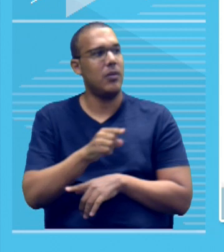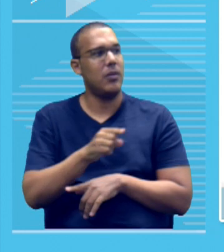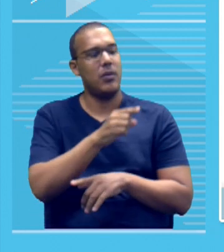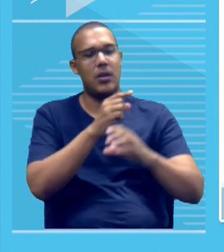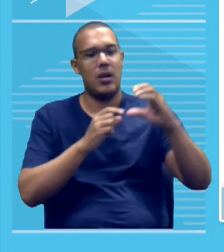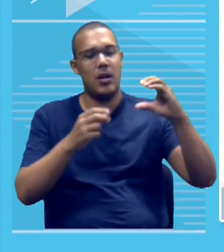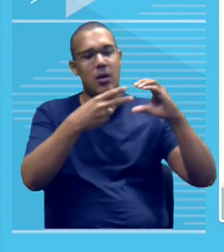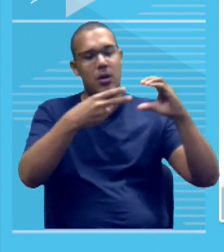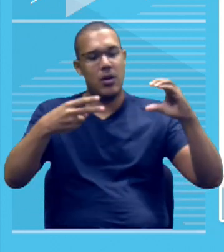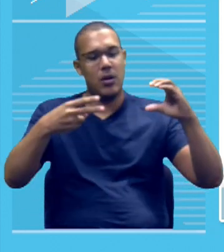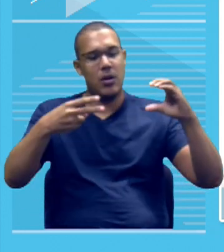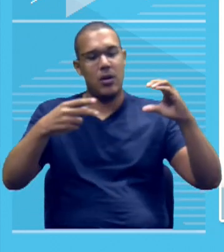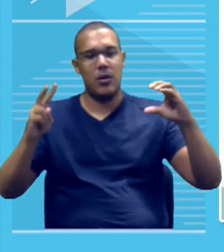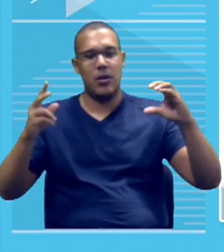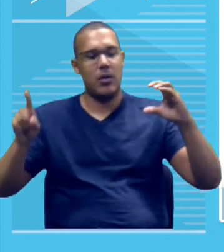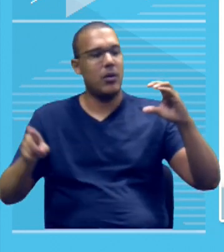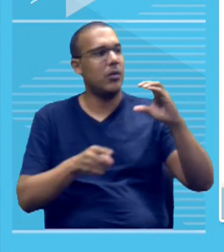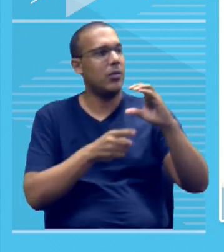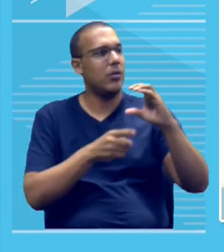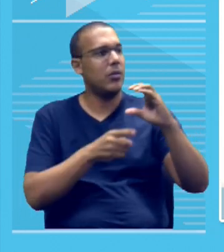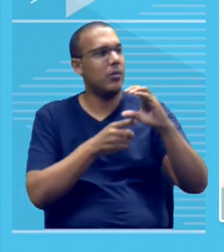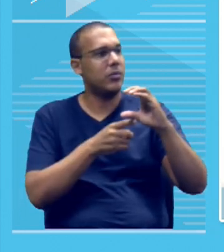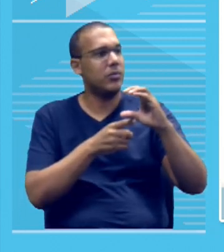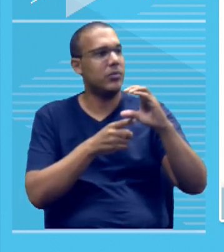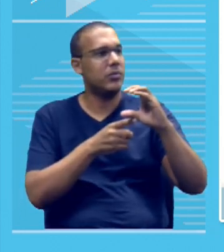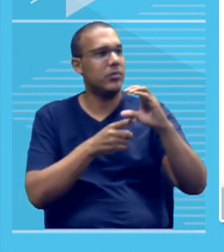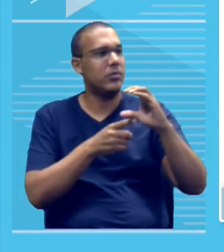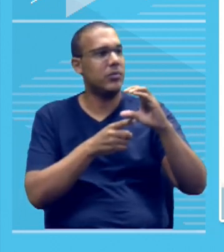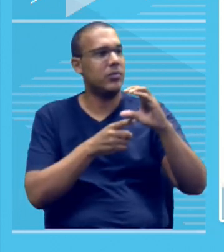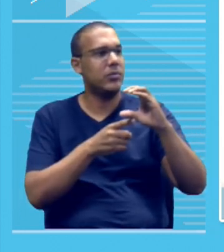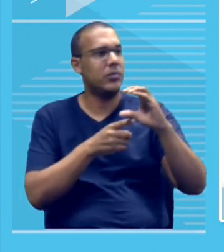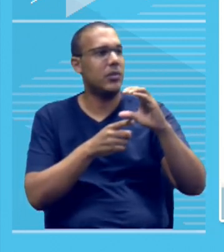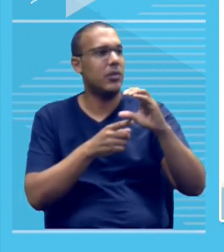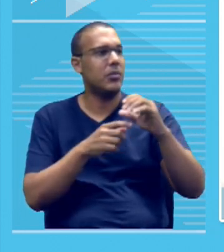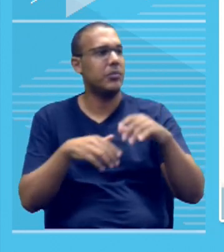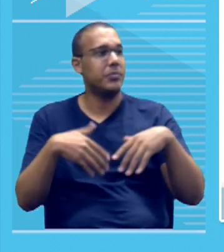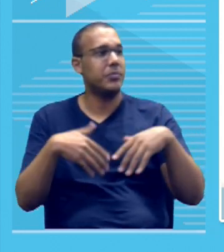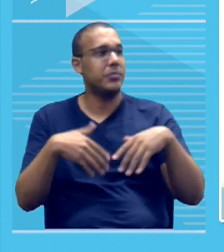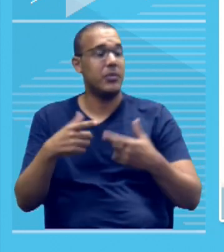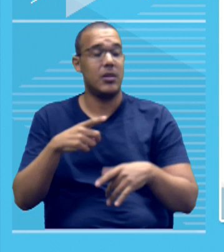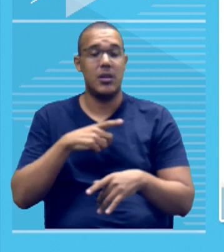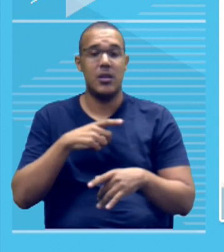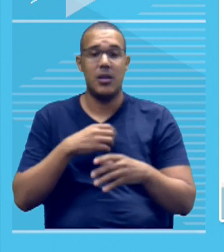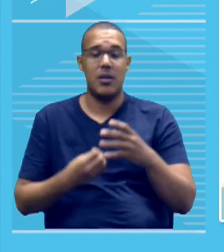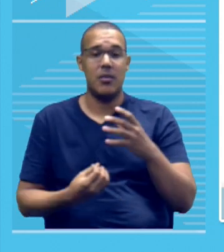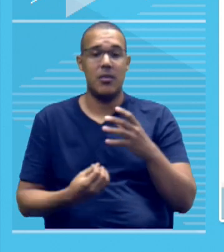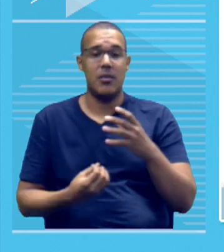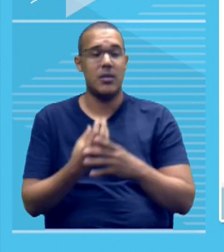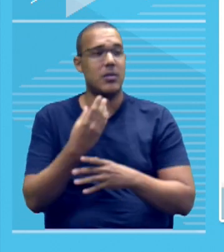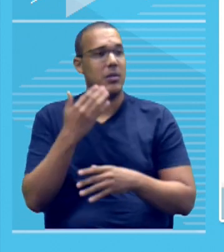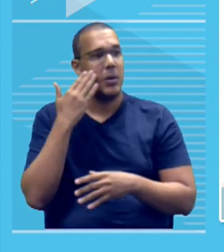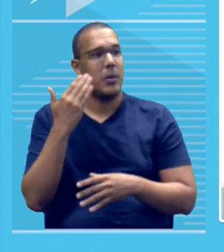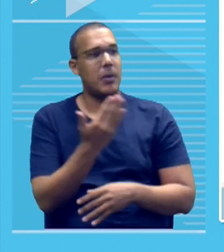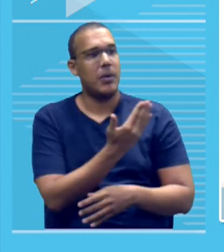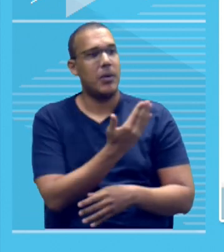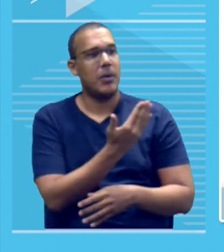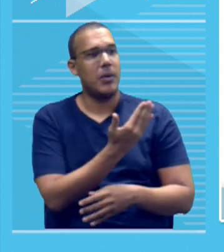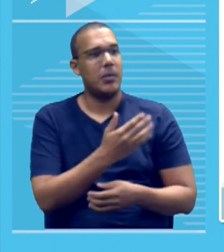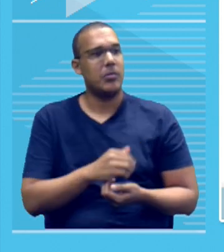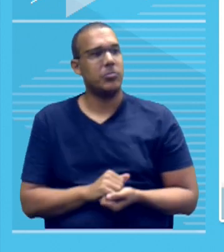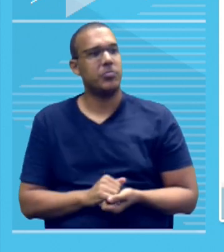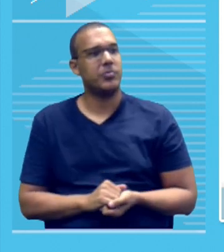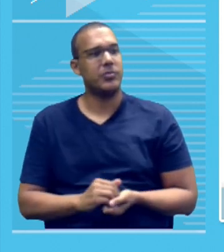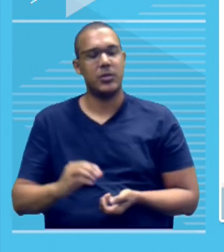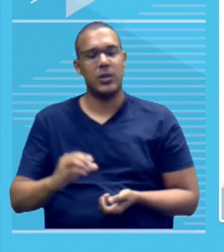mais hidrogenados e o cloro veio para o outro. Ó. Então, ocorreu então, a formação desse composto, tá? Que é o